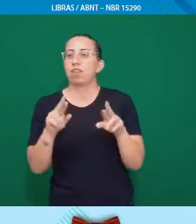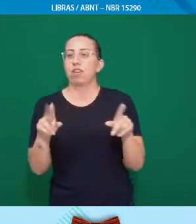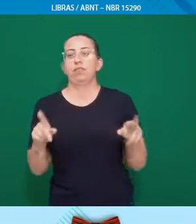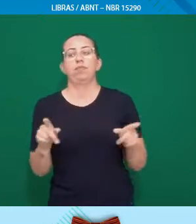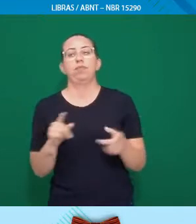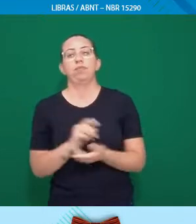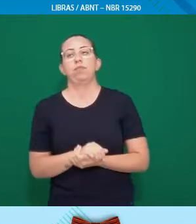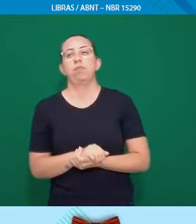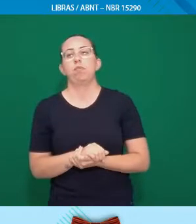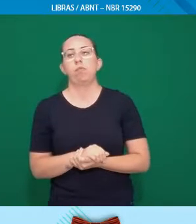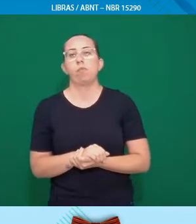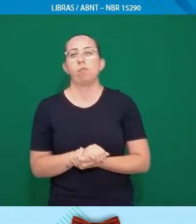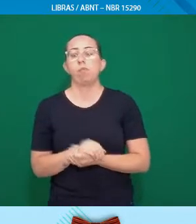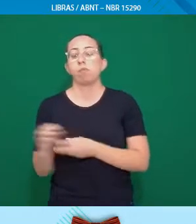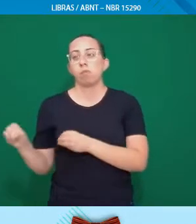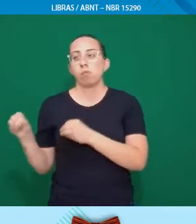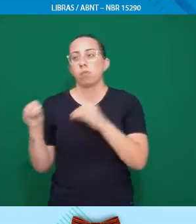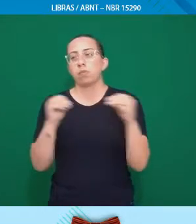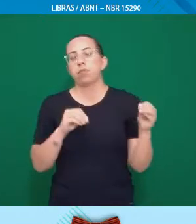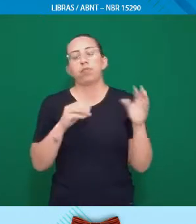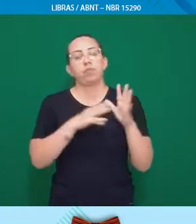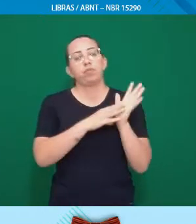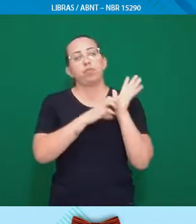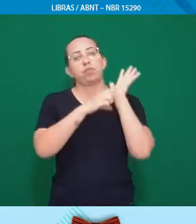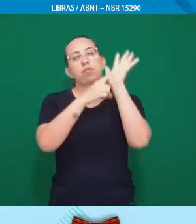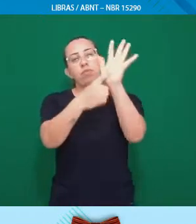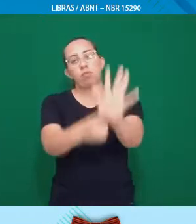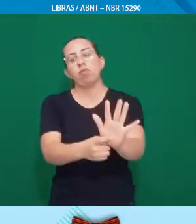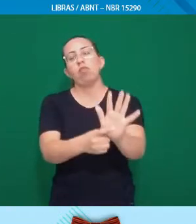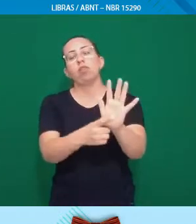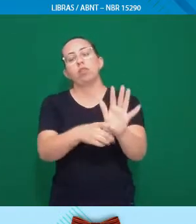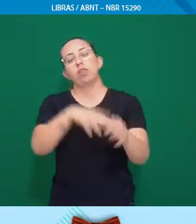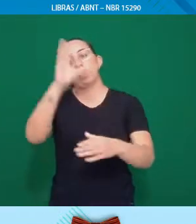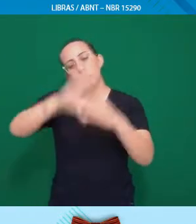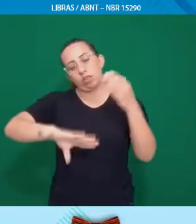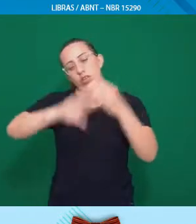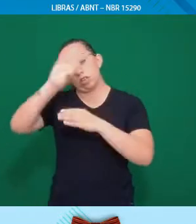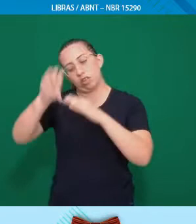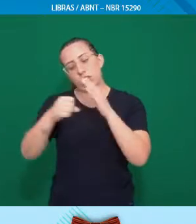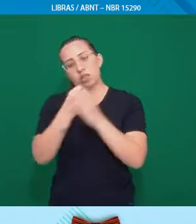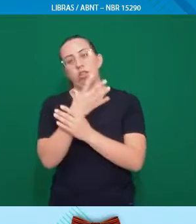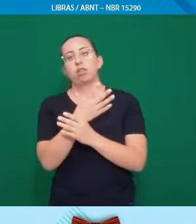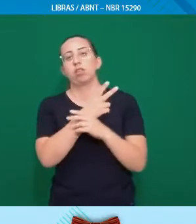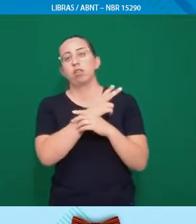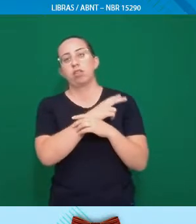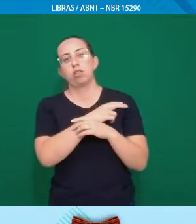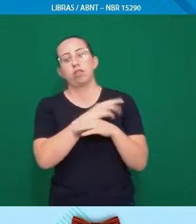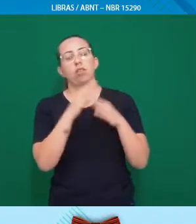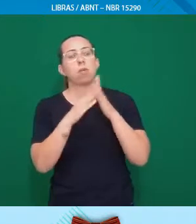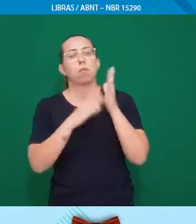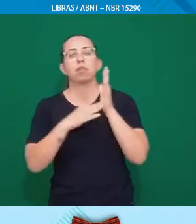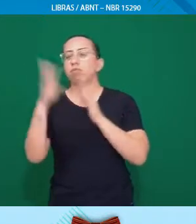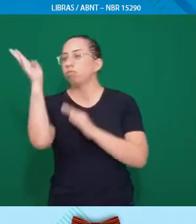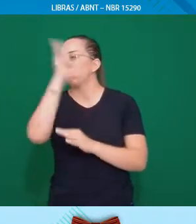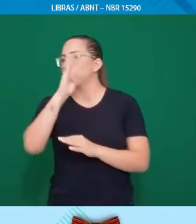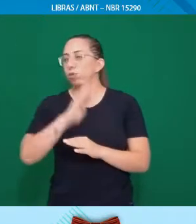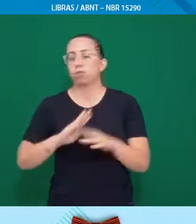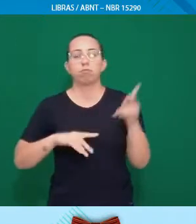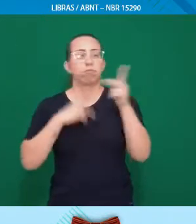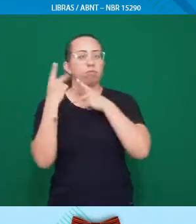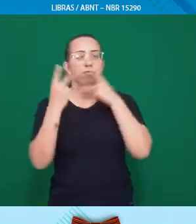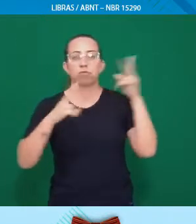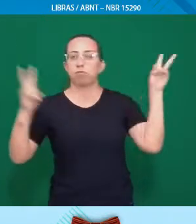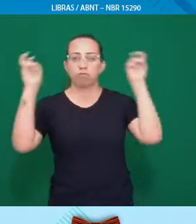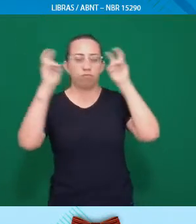fazendo essa festa trazendo levando o nome do nosso município para o agronegócio brasileiro né e